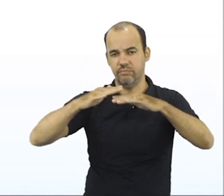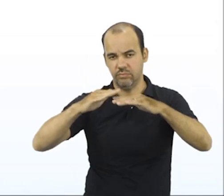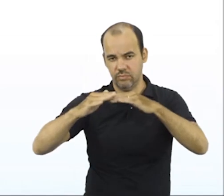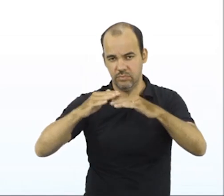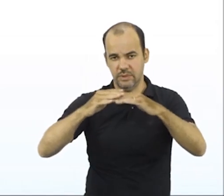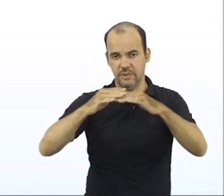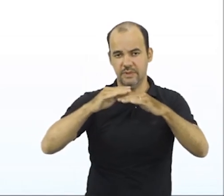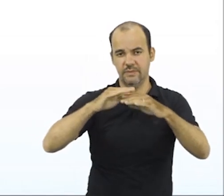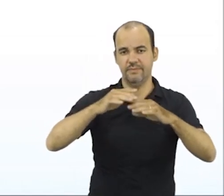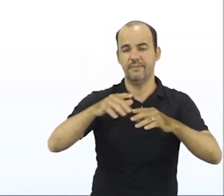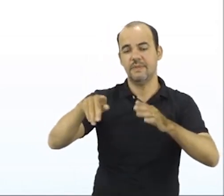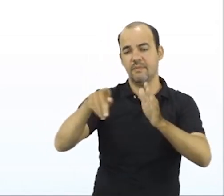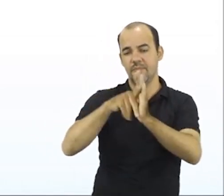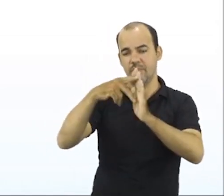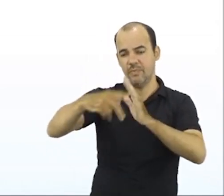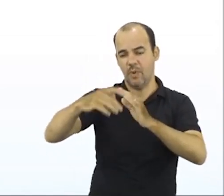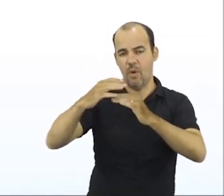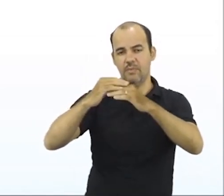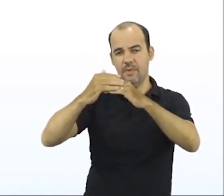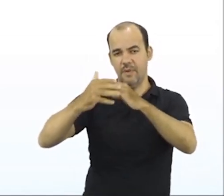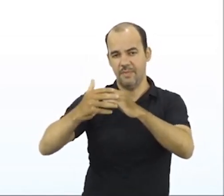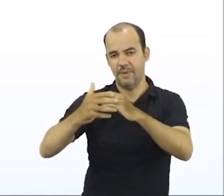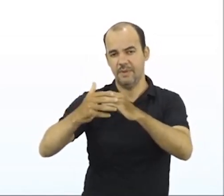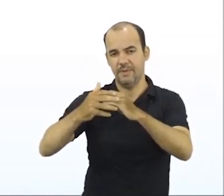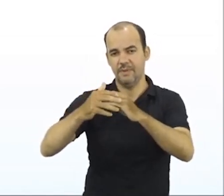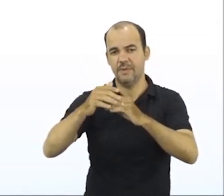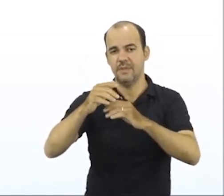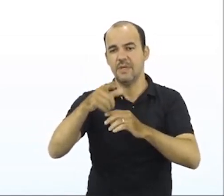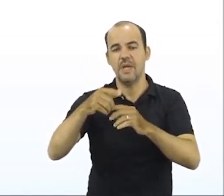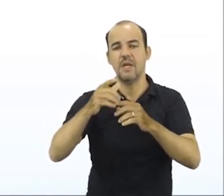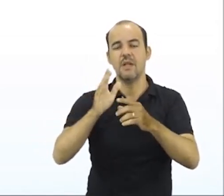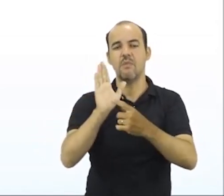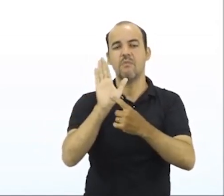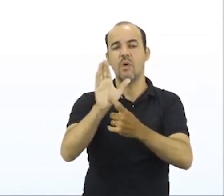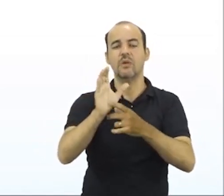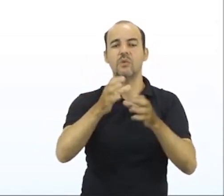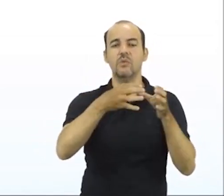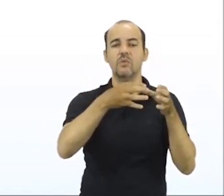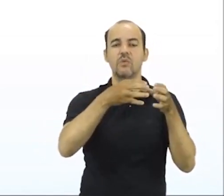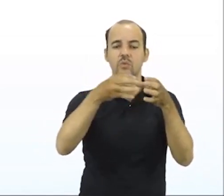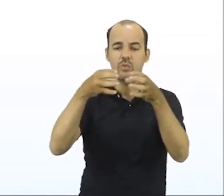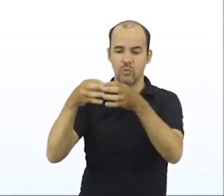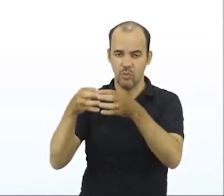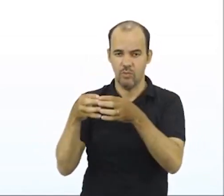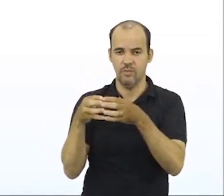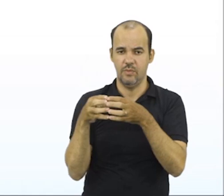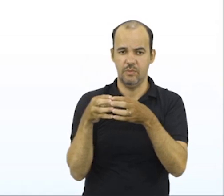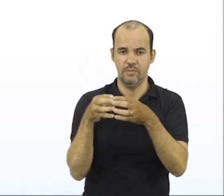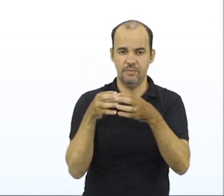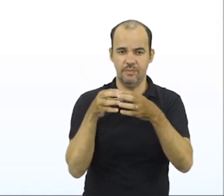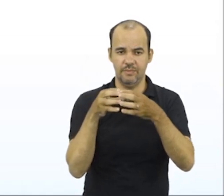que esses transportes aqui, eles vão apresentar uma classificação.